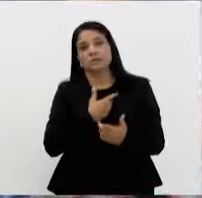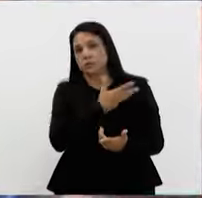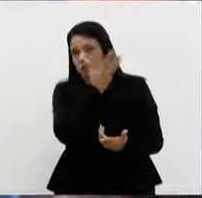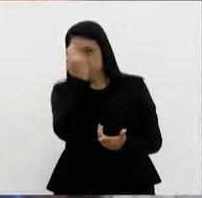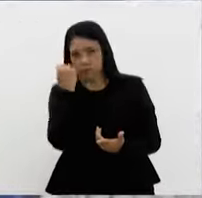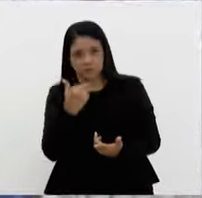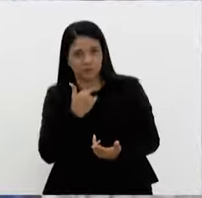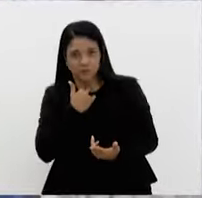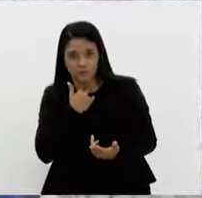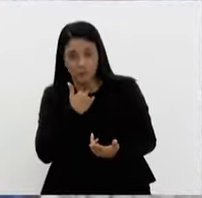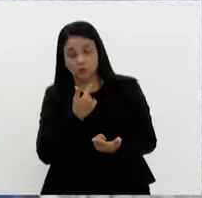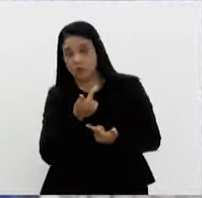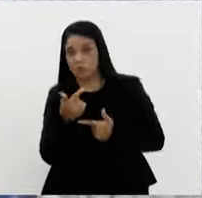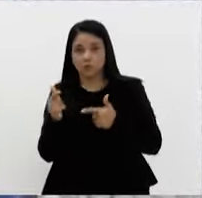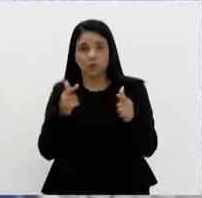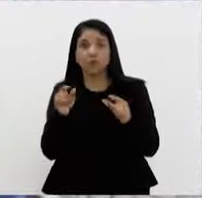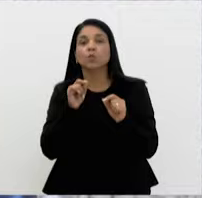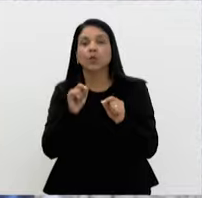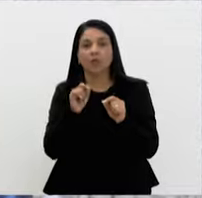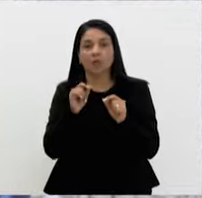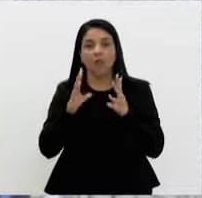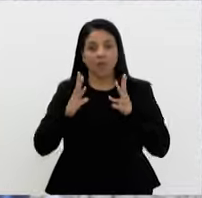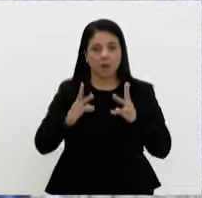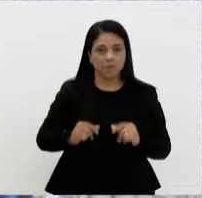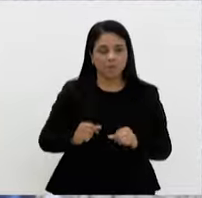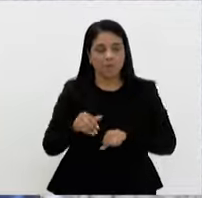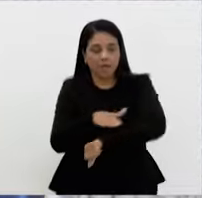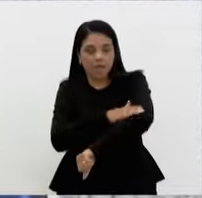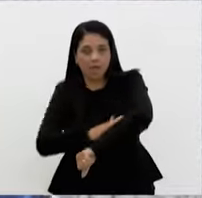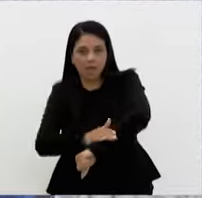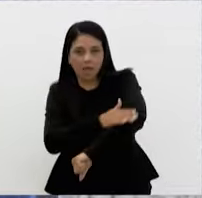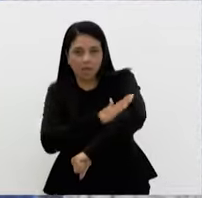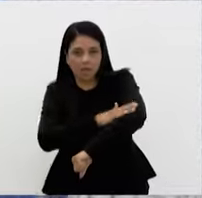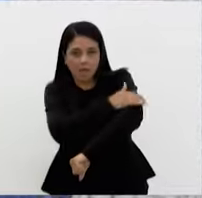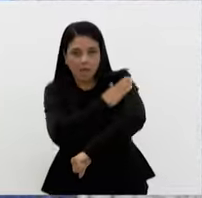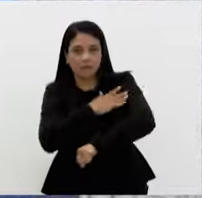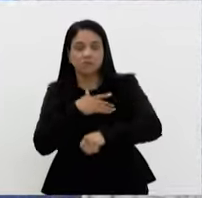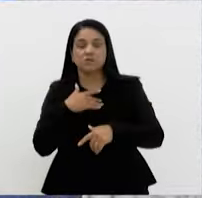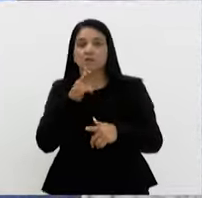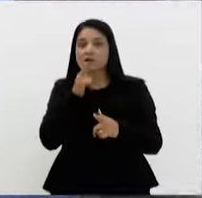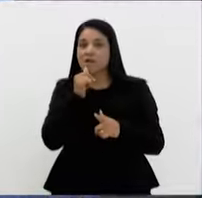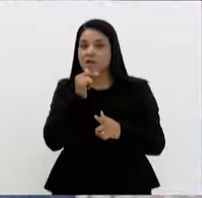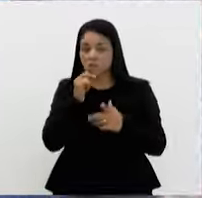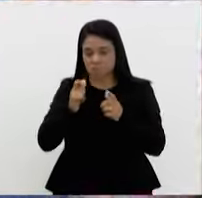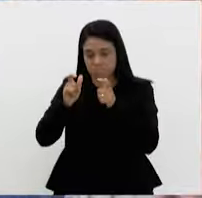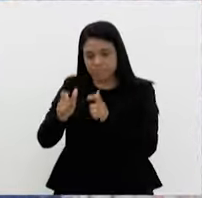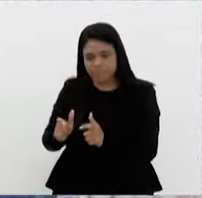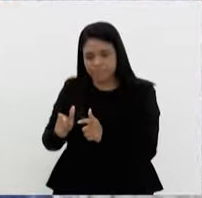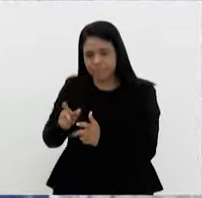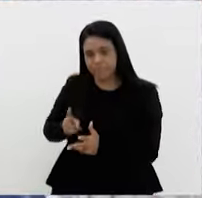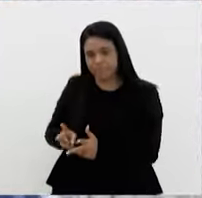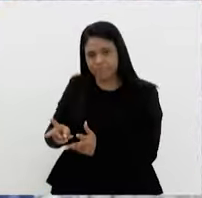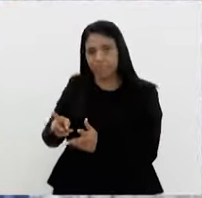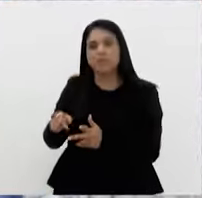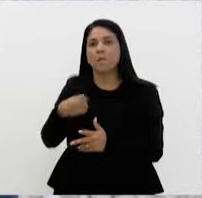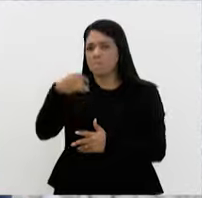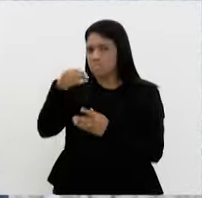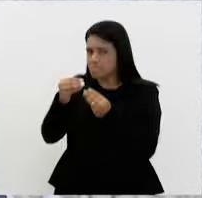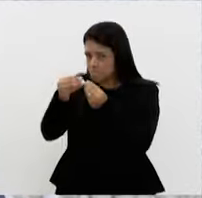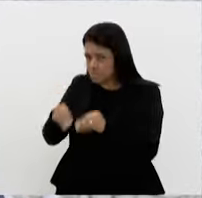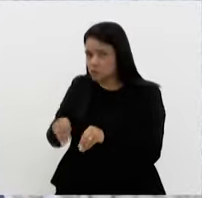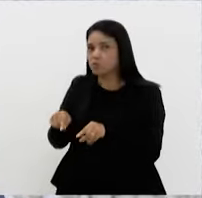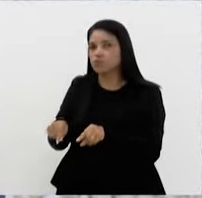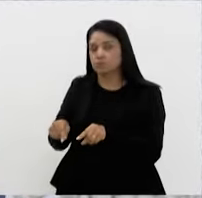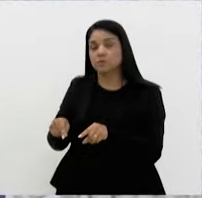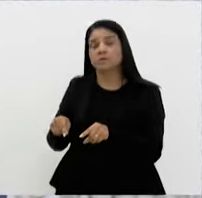outras alternativas, né, como o uso de repelente, né, a água parada, de certa forma, também prejudica e prejudica muito,